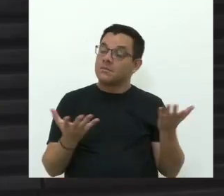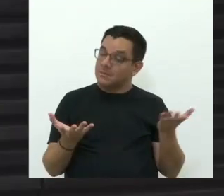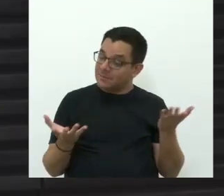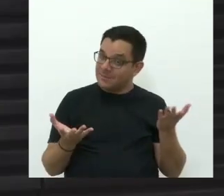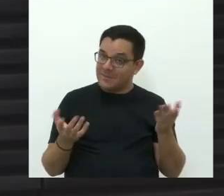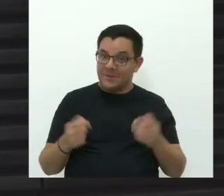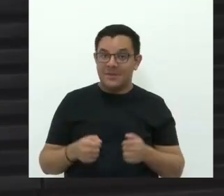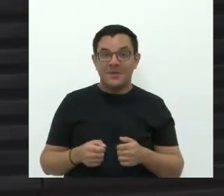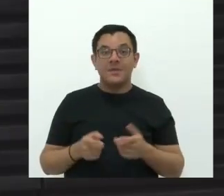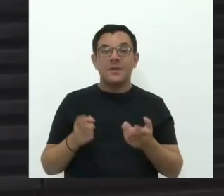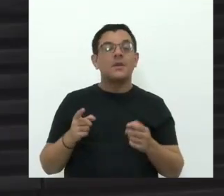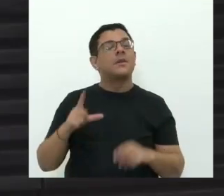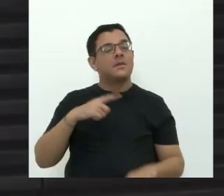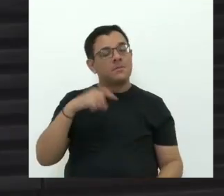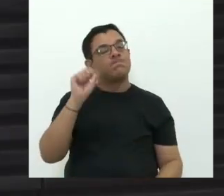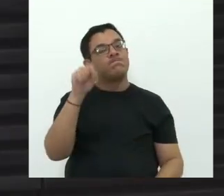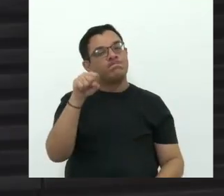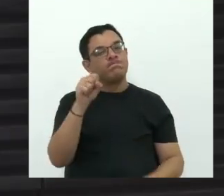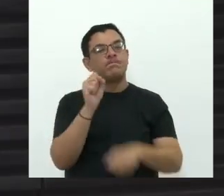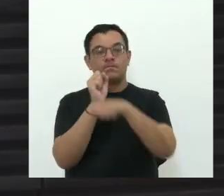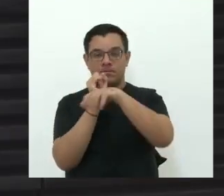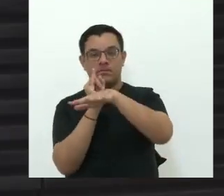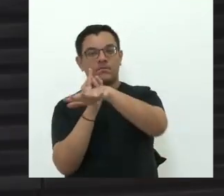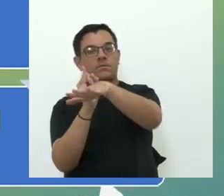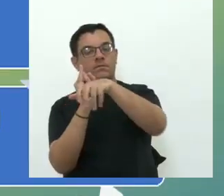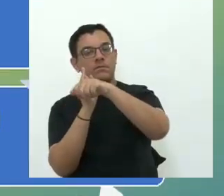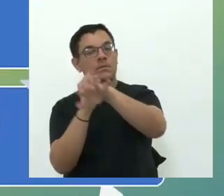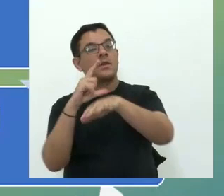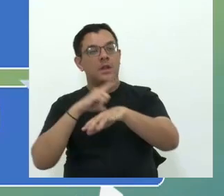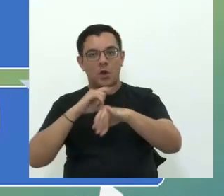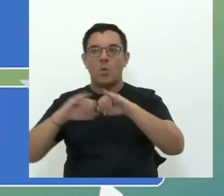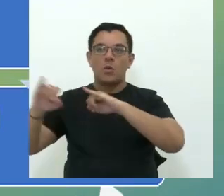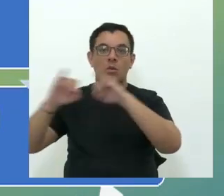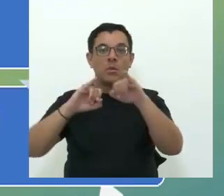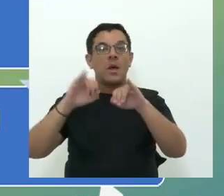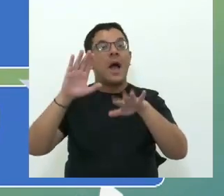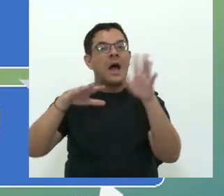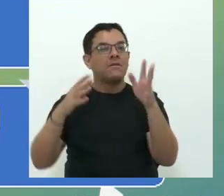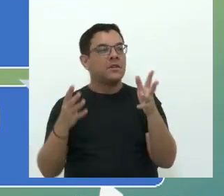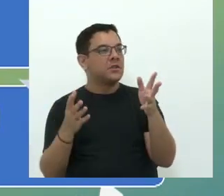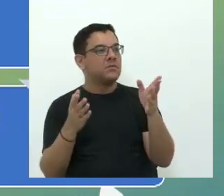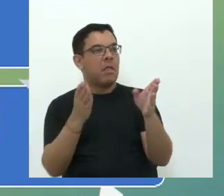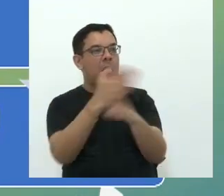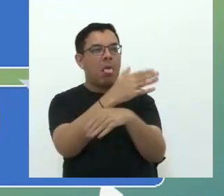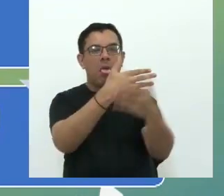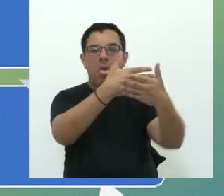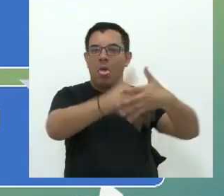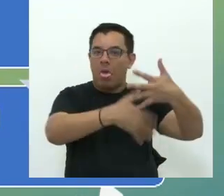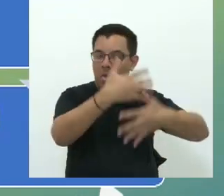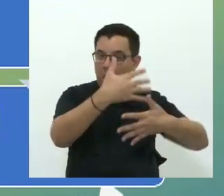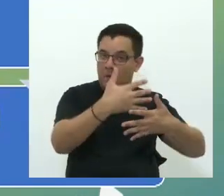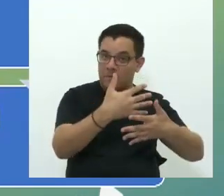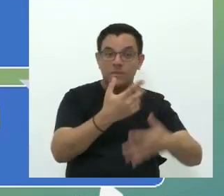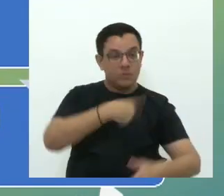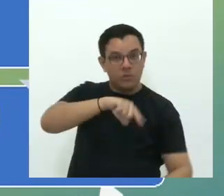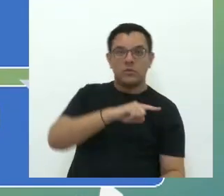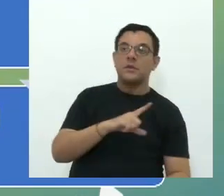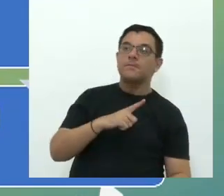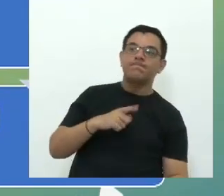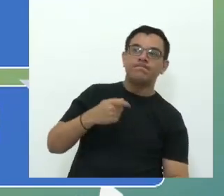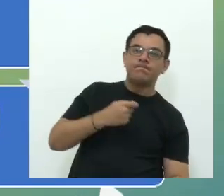essa Tríade sim a imprensa informa mas ela também desinforma e é nosso dever parar de